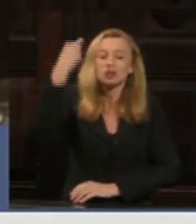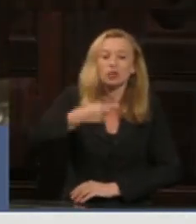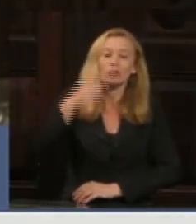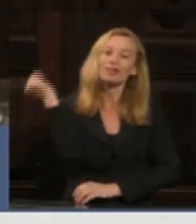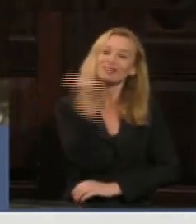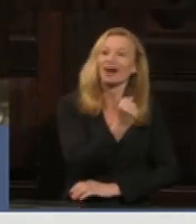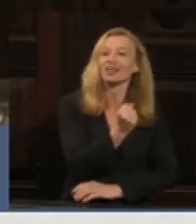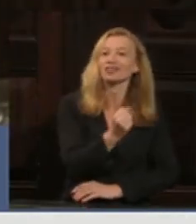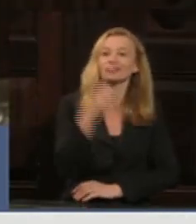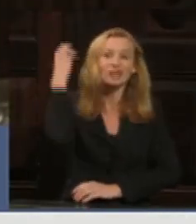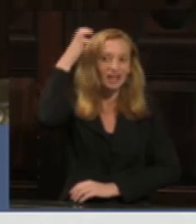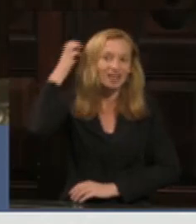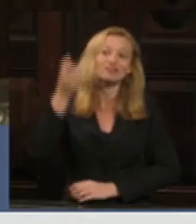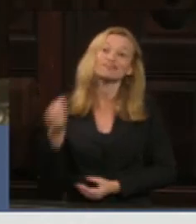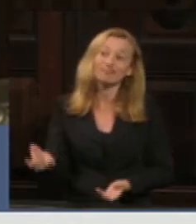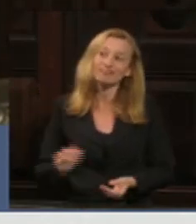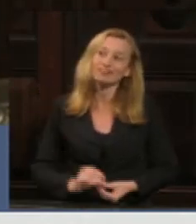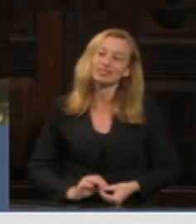mandou matar Marielle?